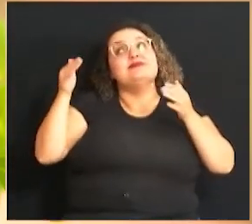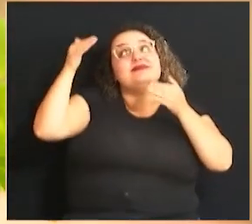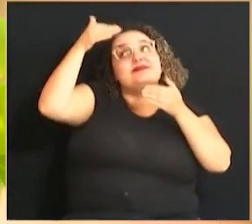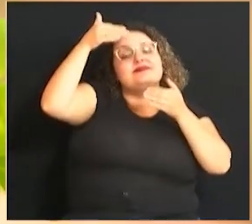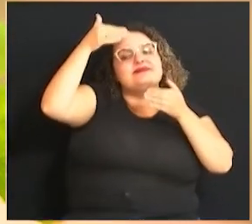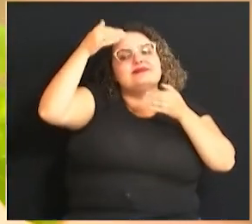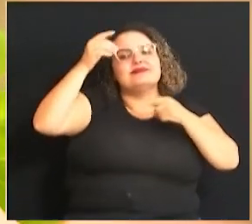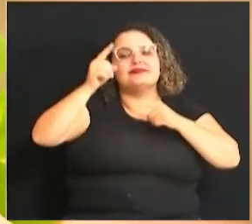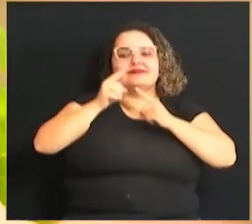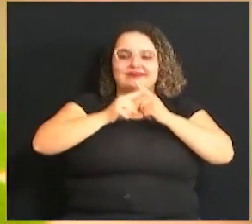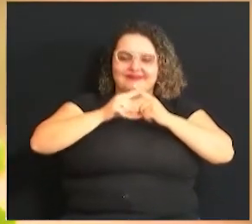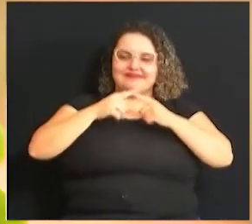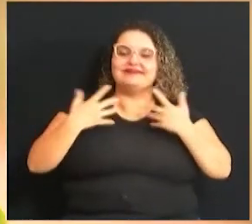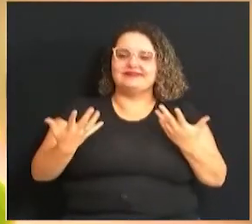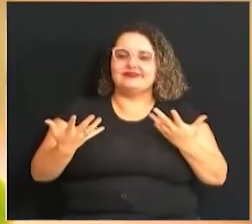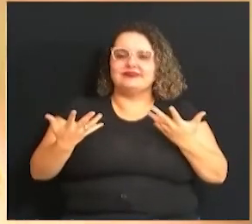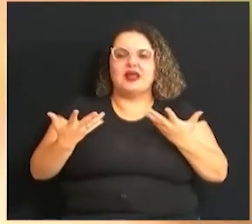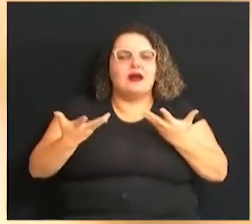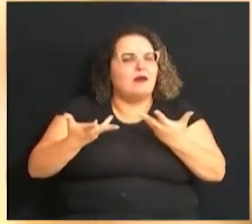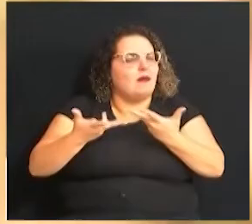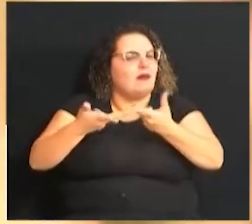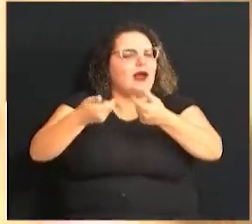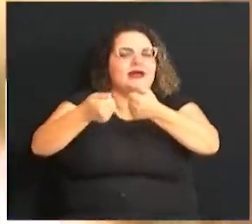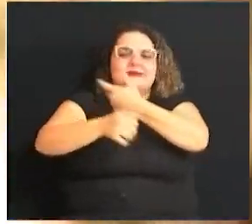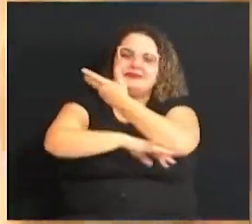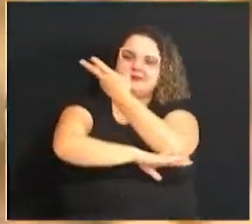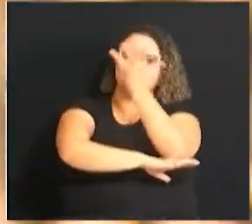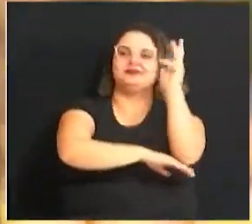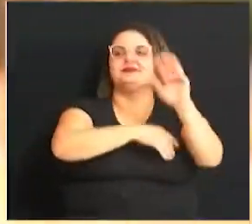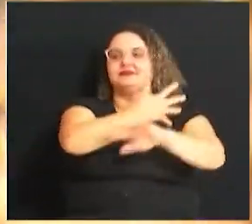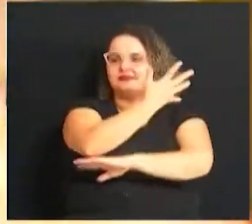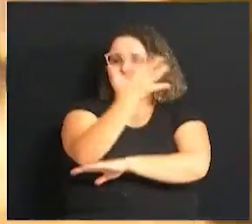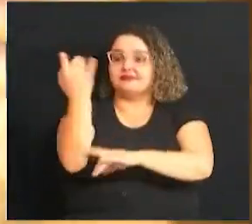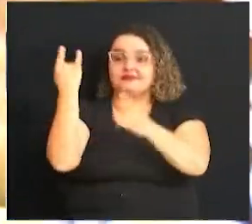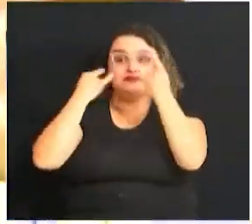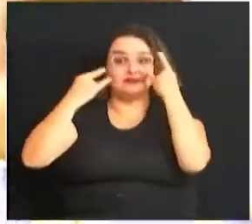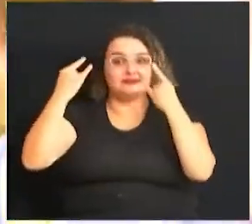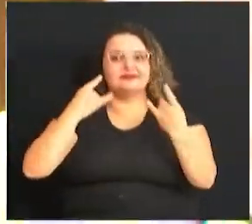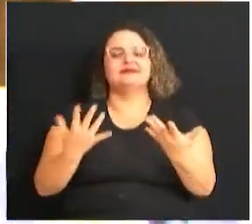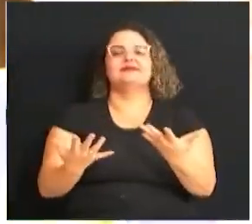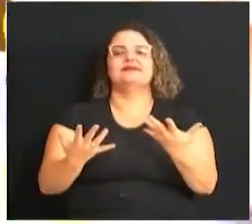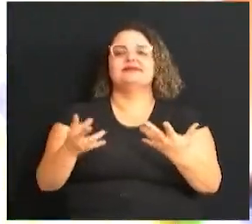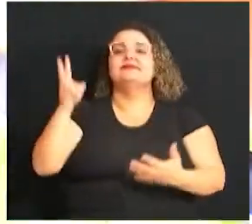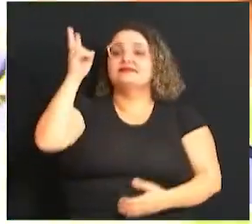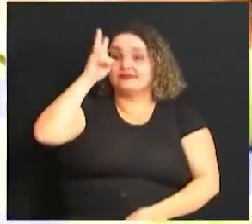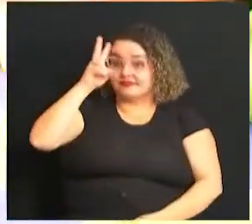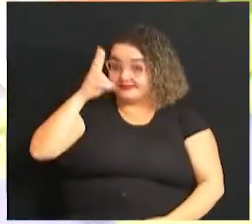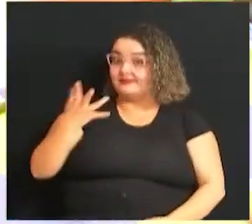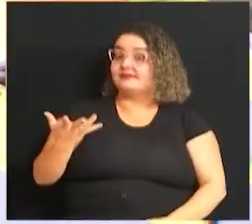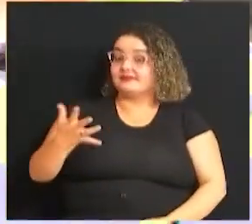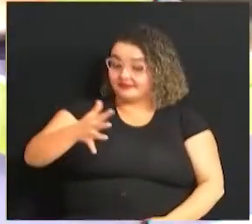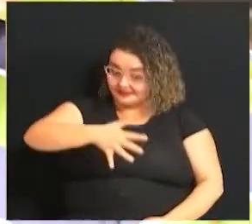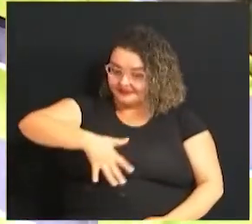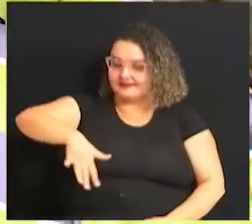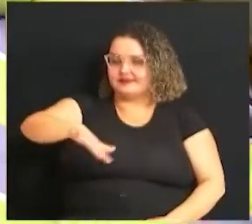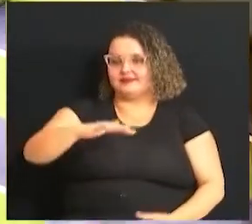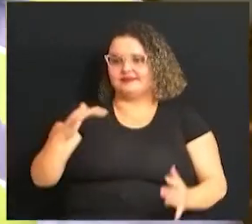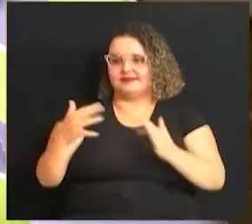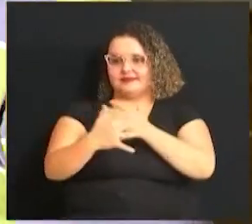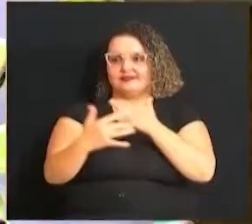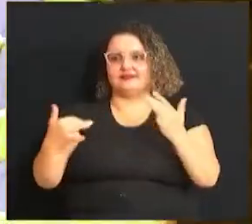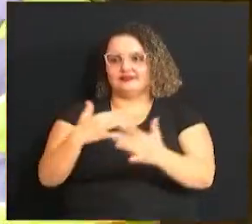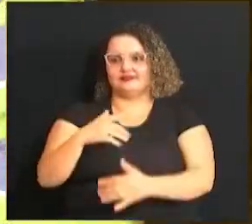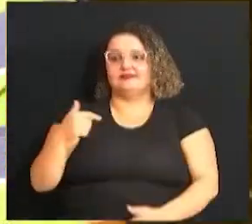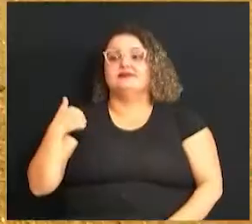para regular a própria temperatura. É uma riqueza florestal inspirando história em pleno